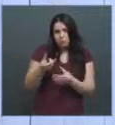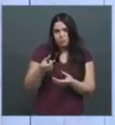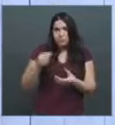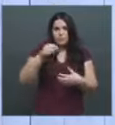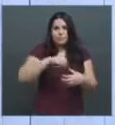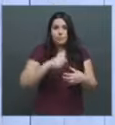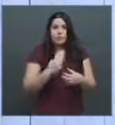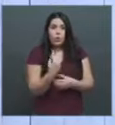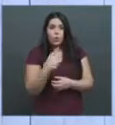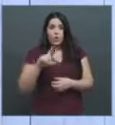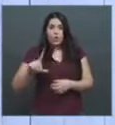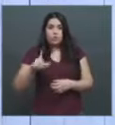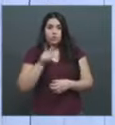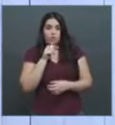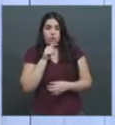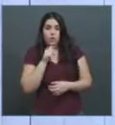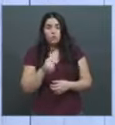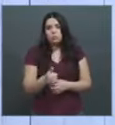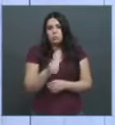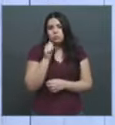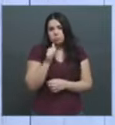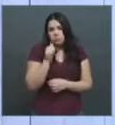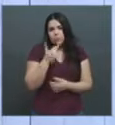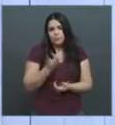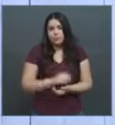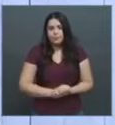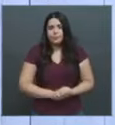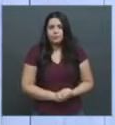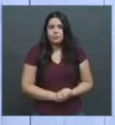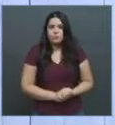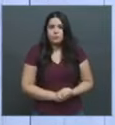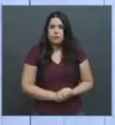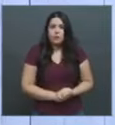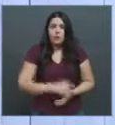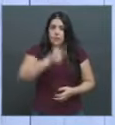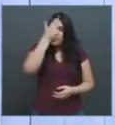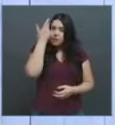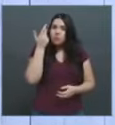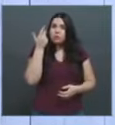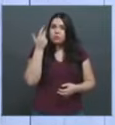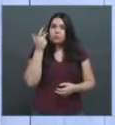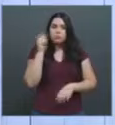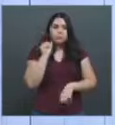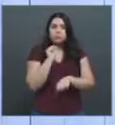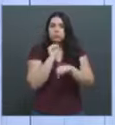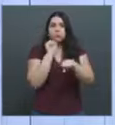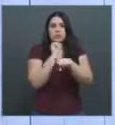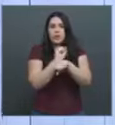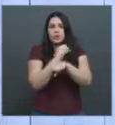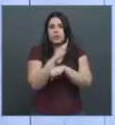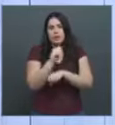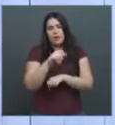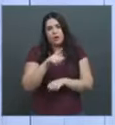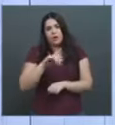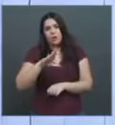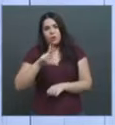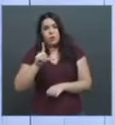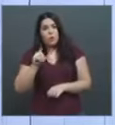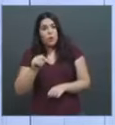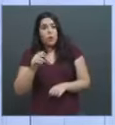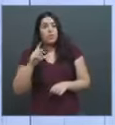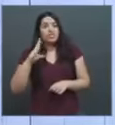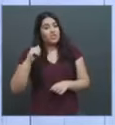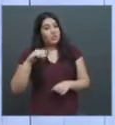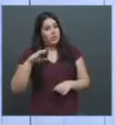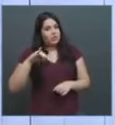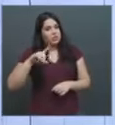litro d'água e ela toma aquilo durante o dia. E essas pessoas normalmente param de ter cálculo de ácido úrico. Não quer dizer que elas vão